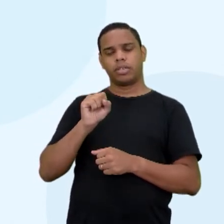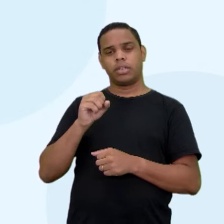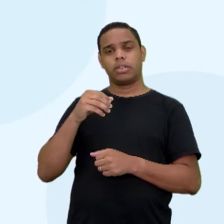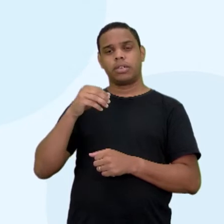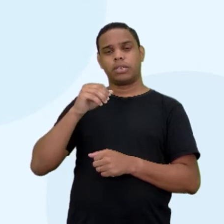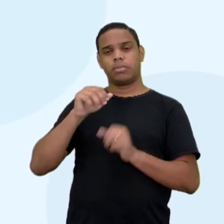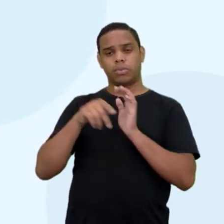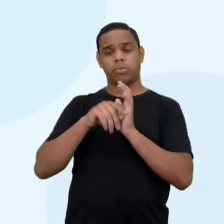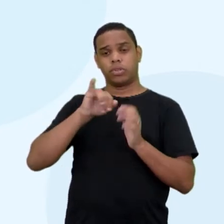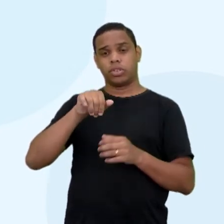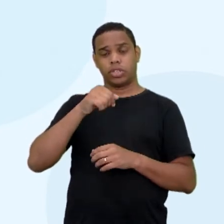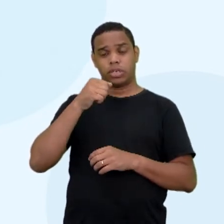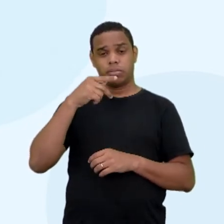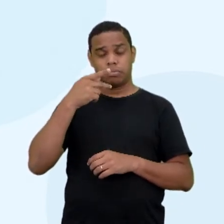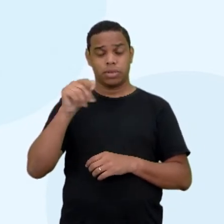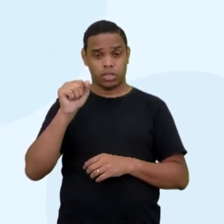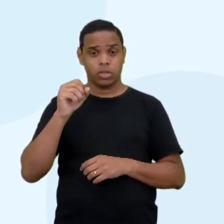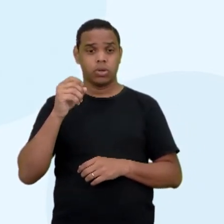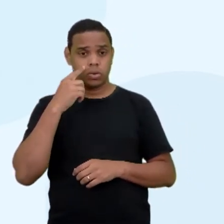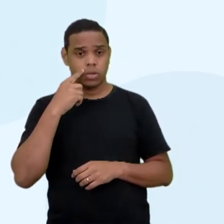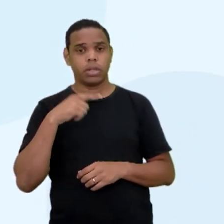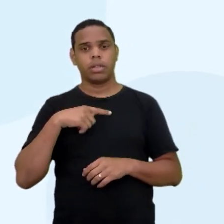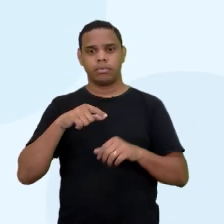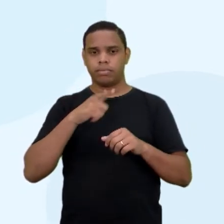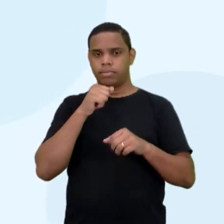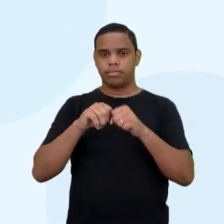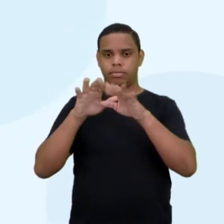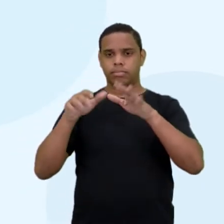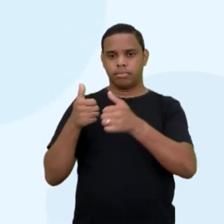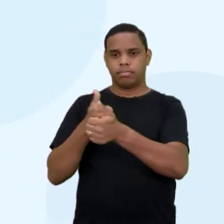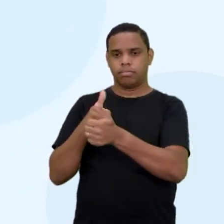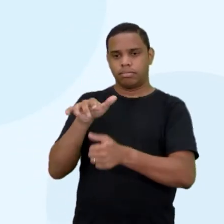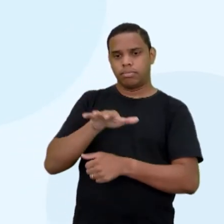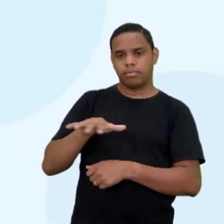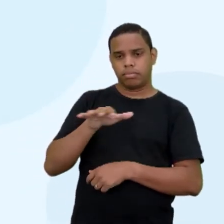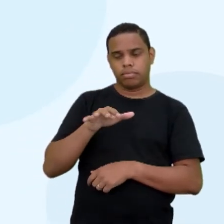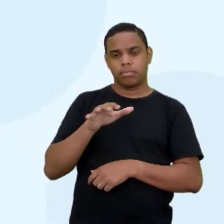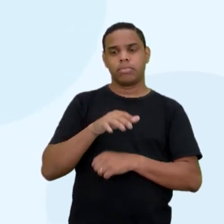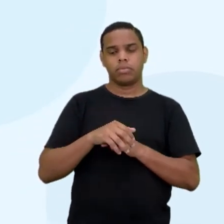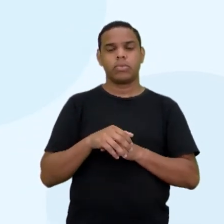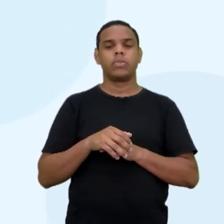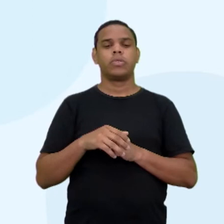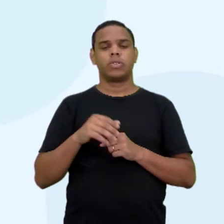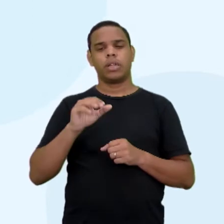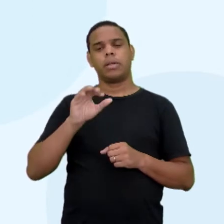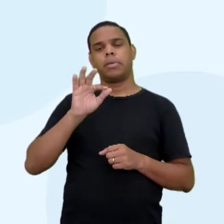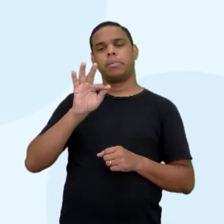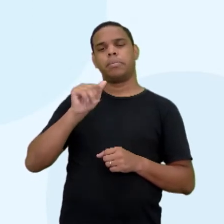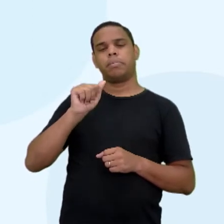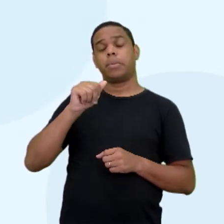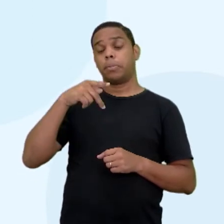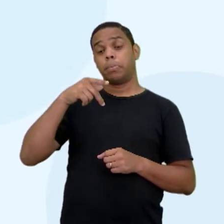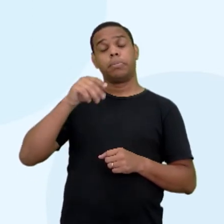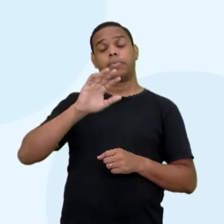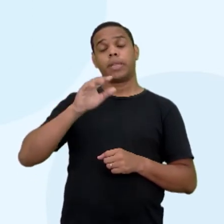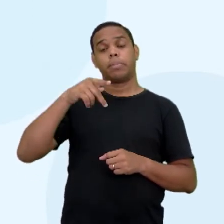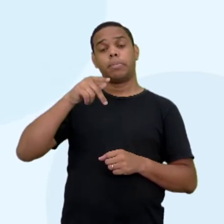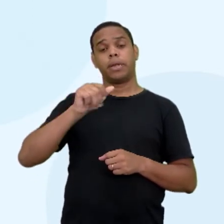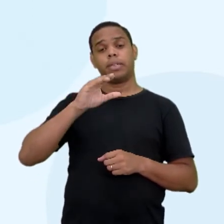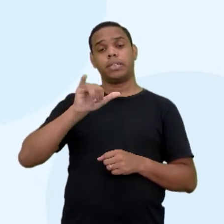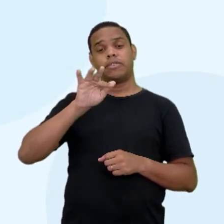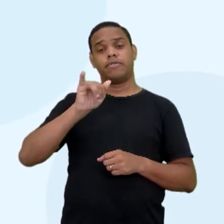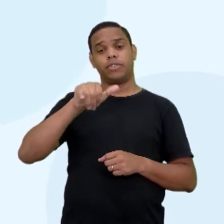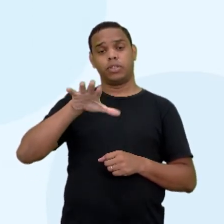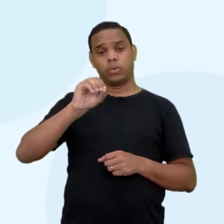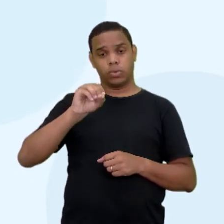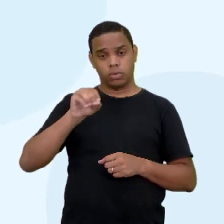do Japão, que é uma fossa oceânica, né? Ela faz parte, como eu falei, do Círculo do Fogo do Pacífico, estende aí,